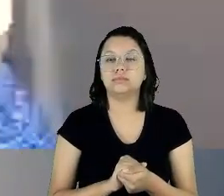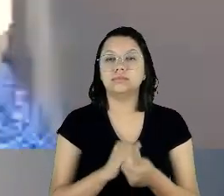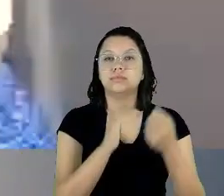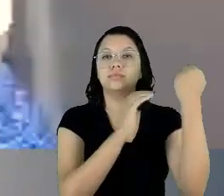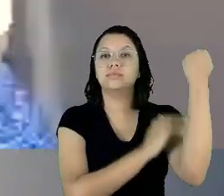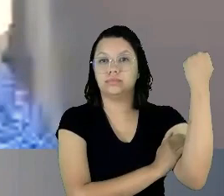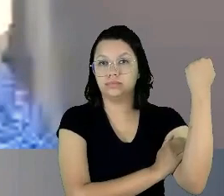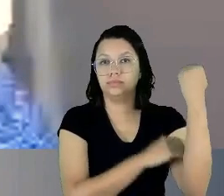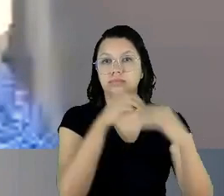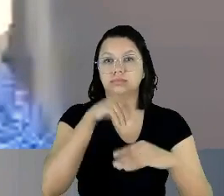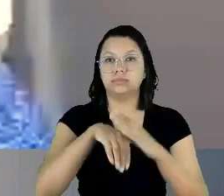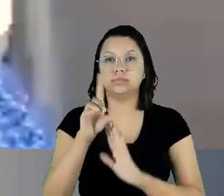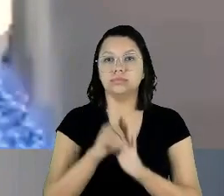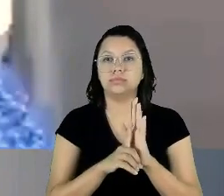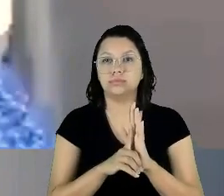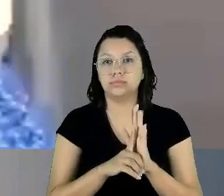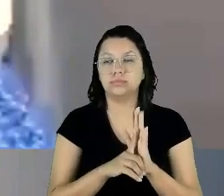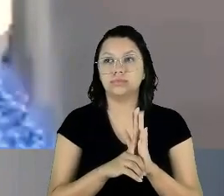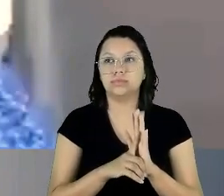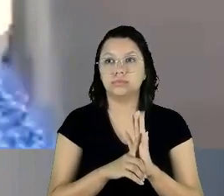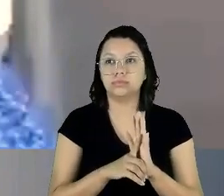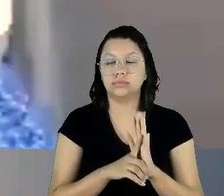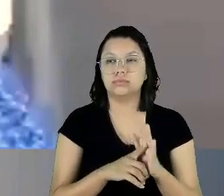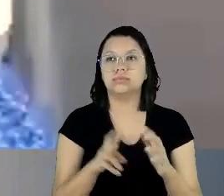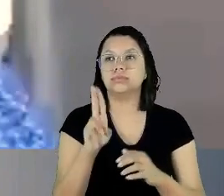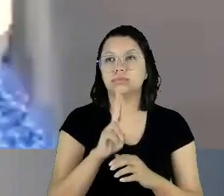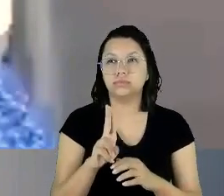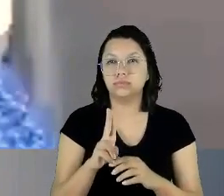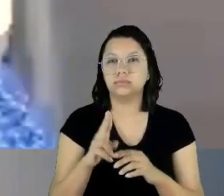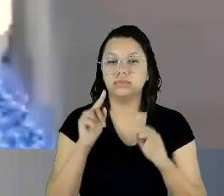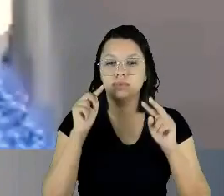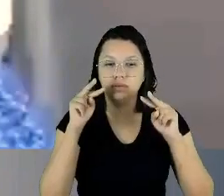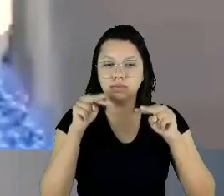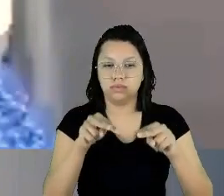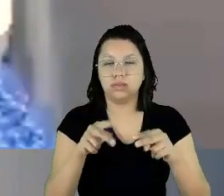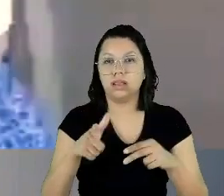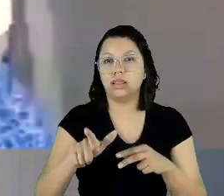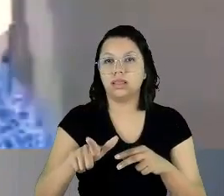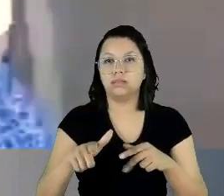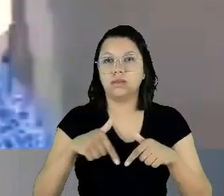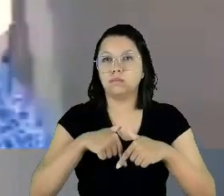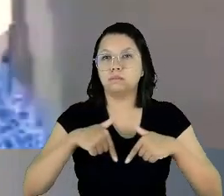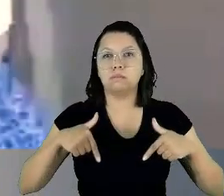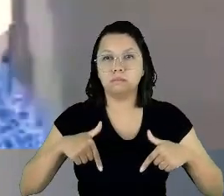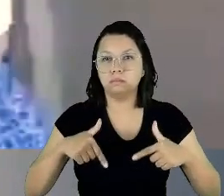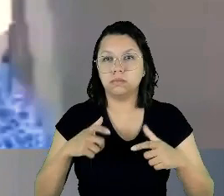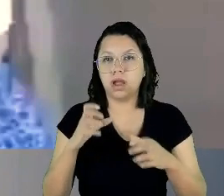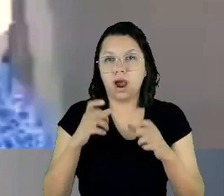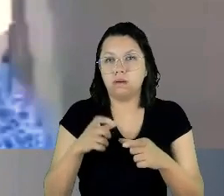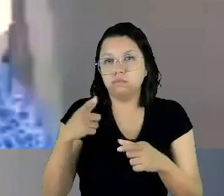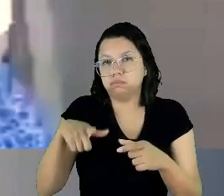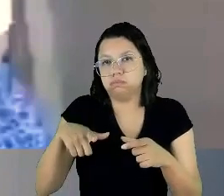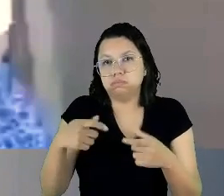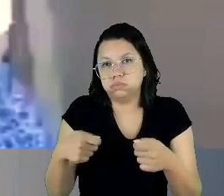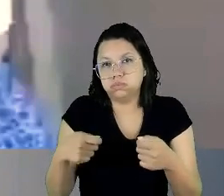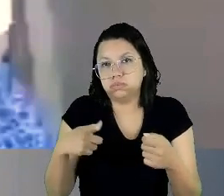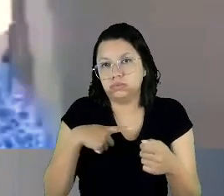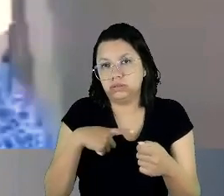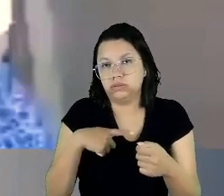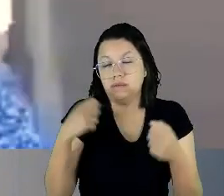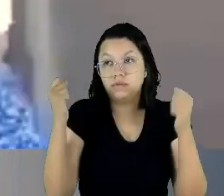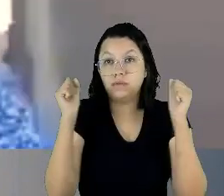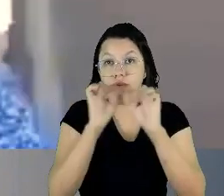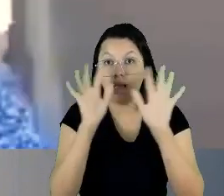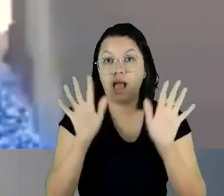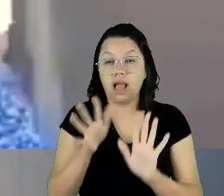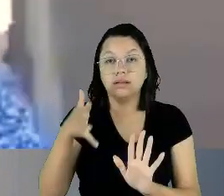O feminismo no direito, ele serve para apontar que não há uma neutralidade onde se supõe existir. Ficou bem claro na